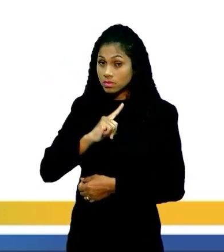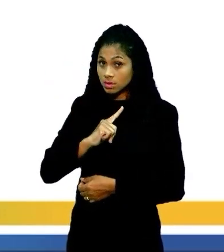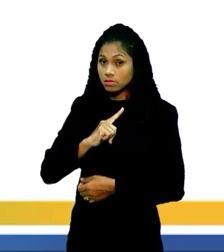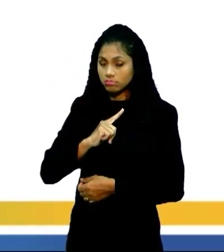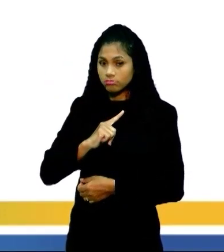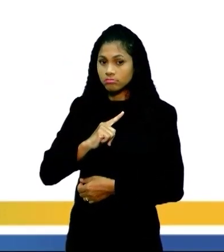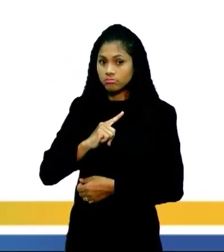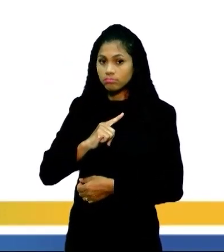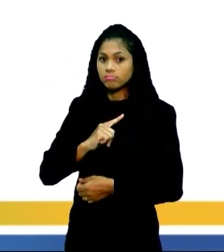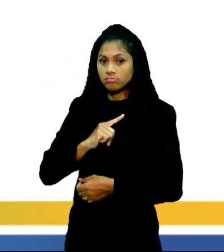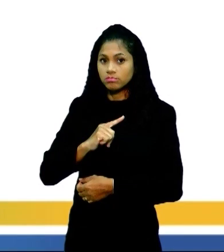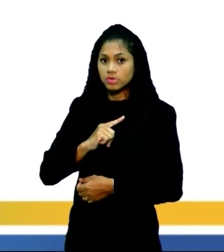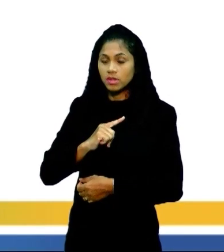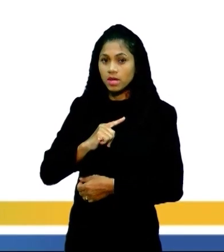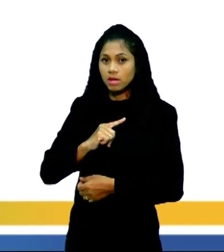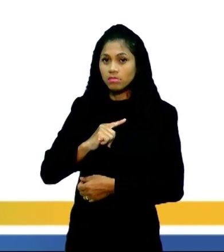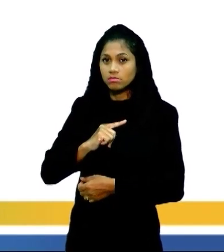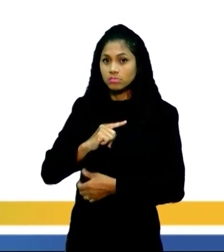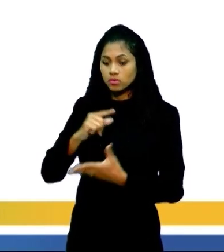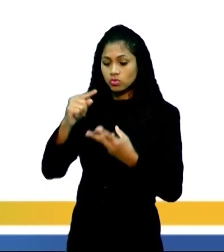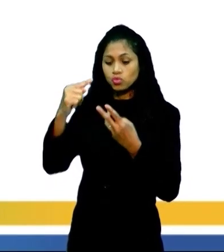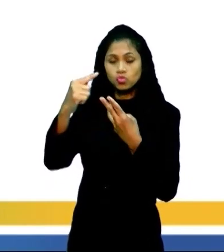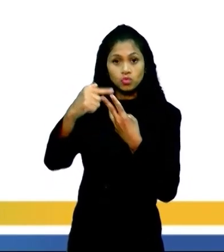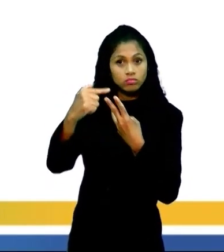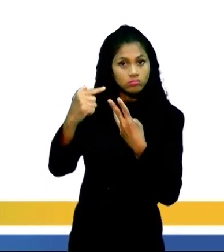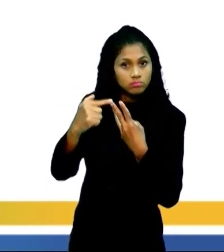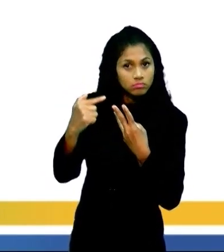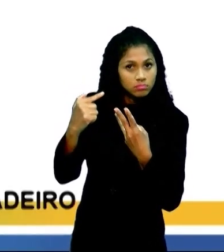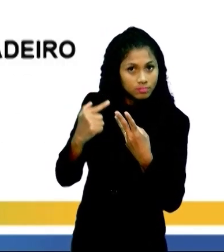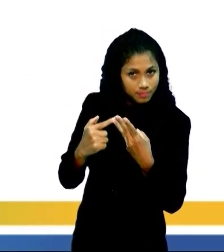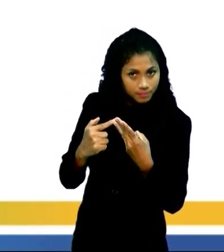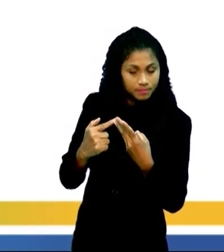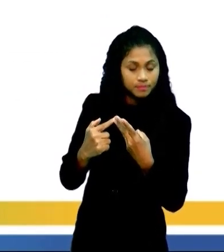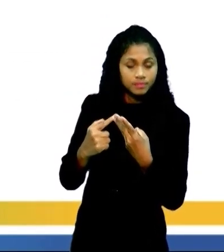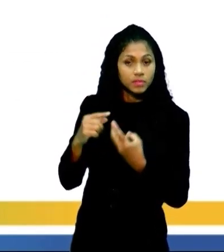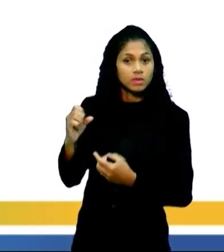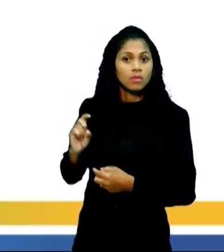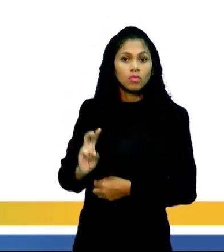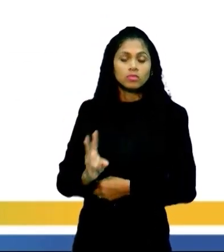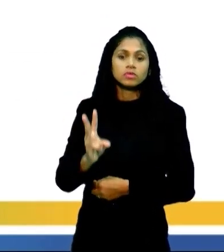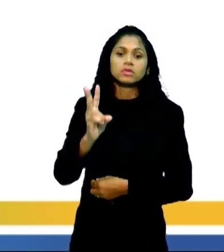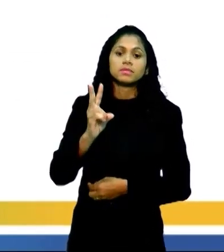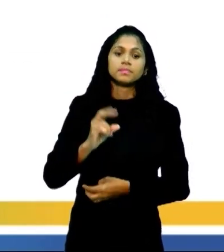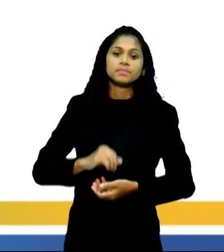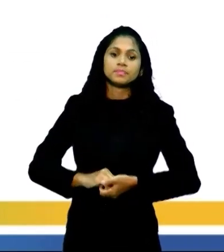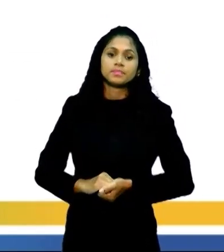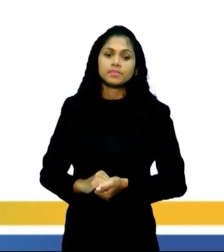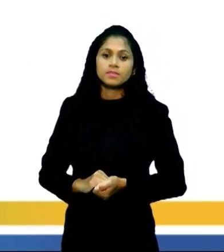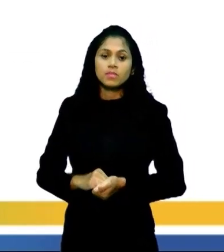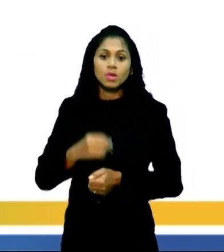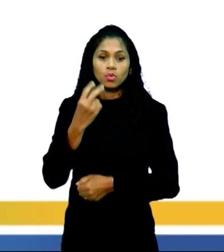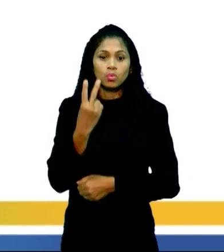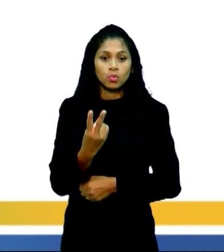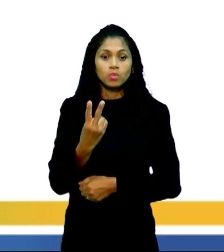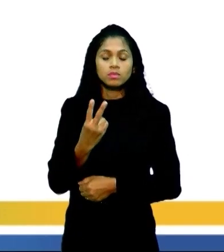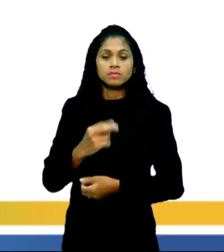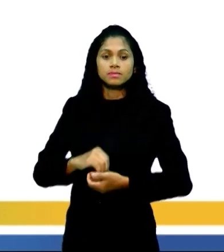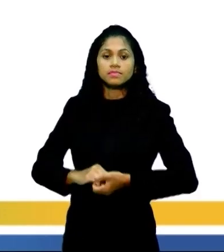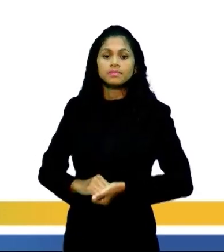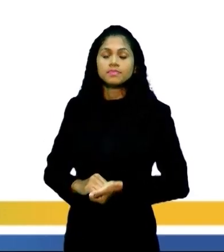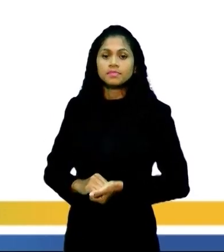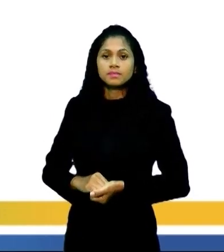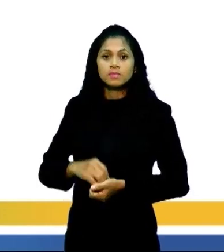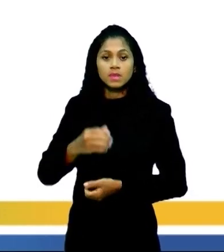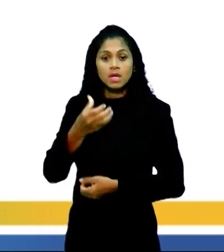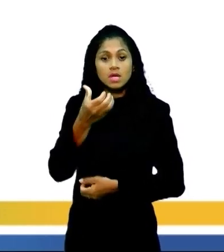procedimento e na coleta? Tudo bem? Então vamos lá, continuando. No 2,